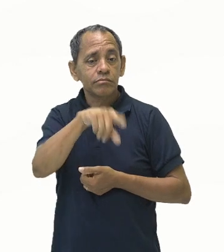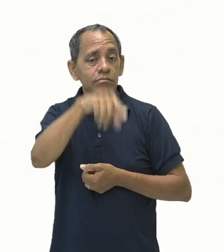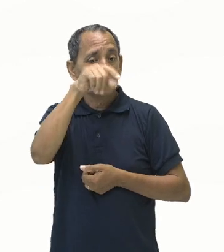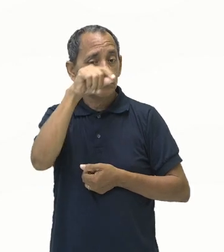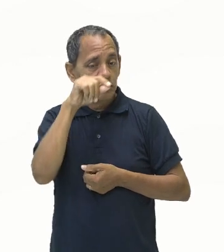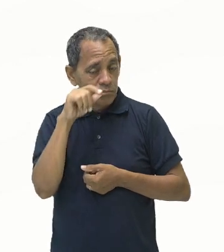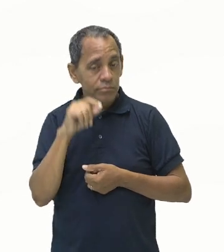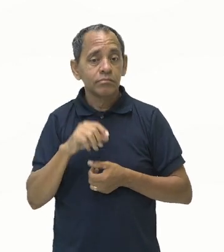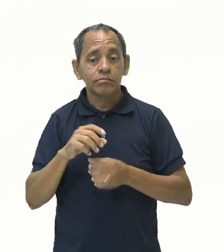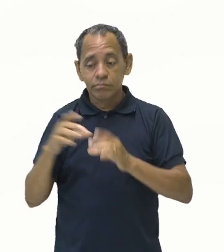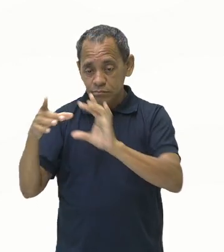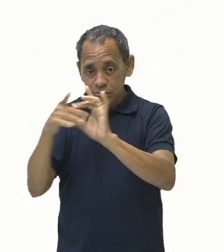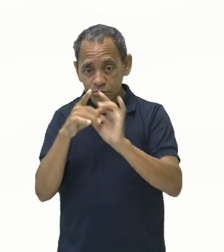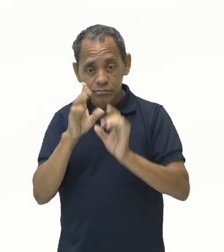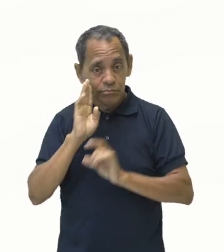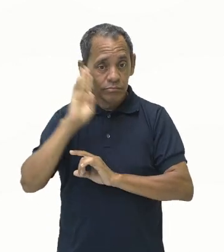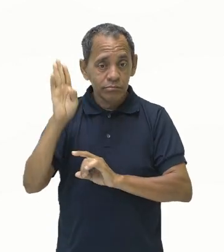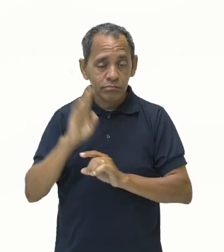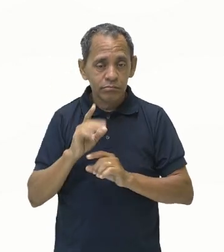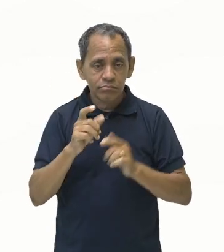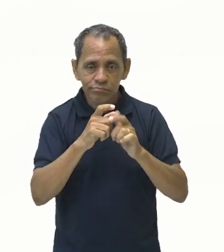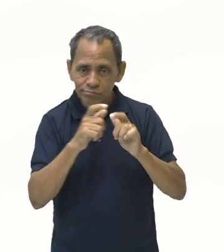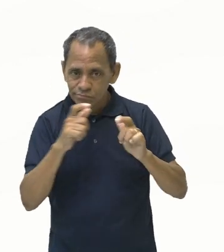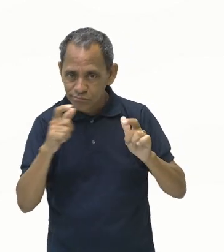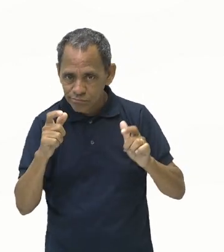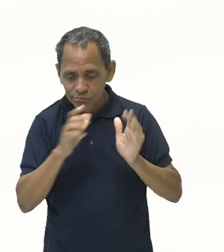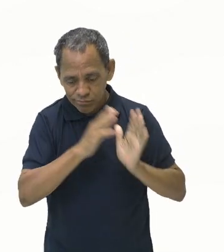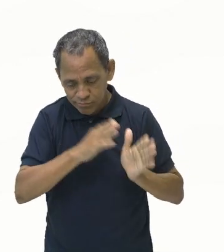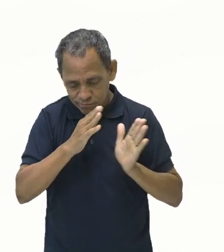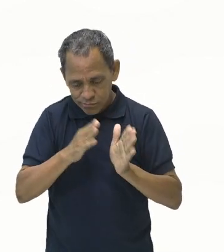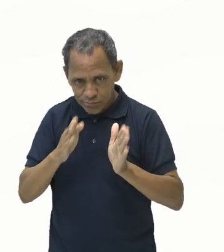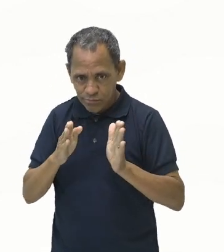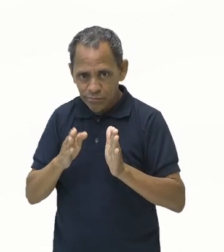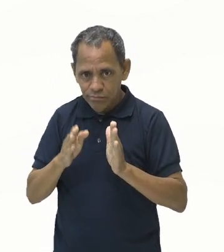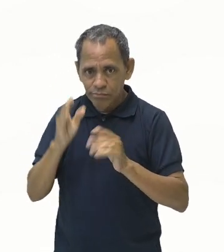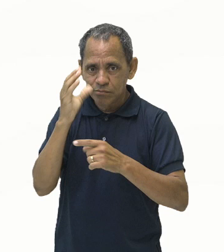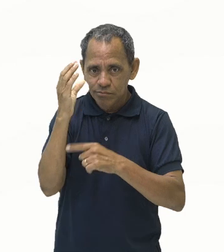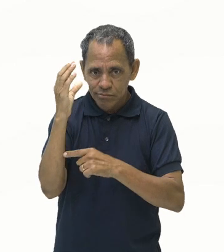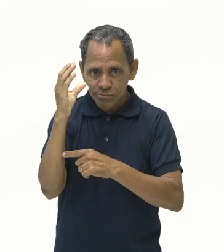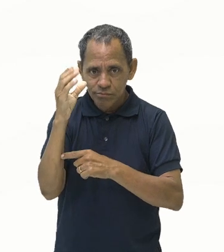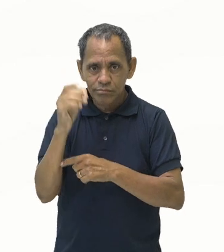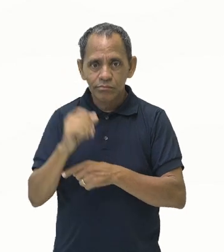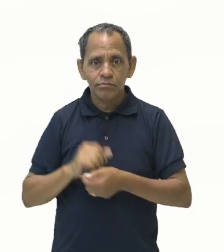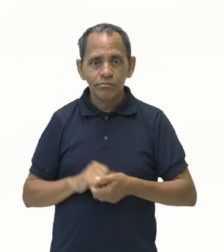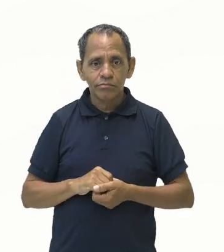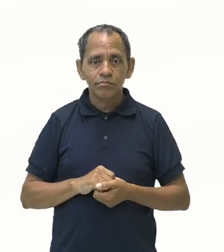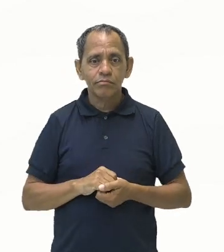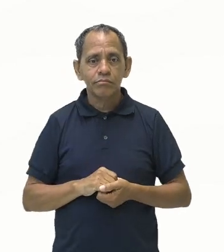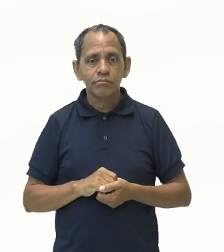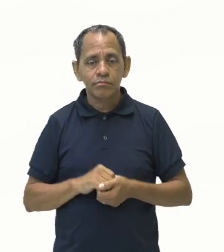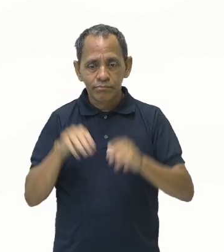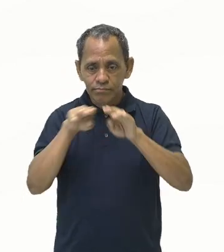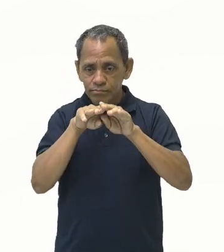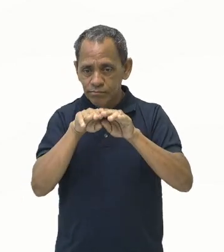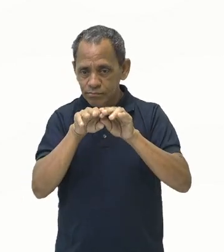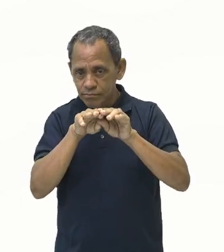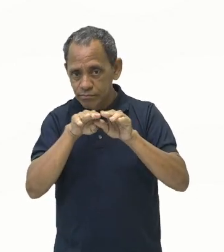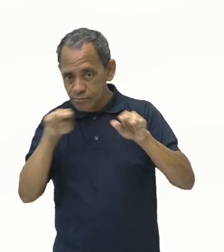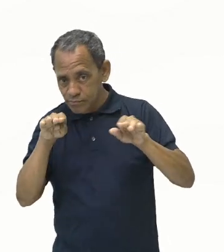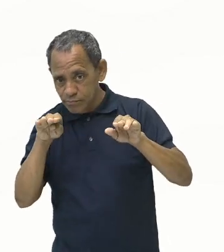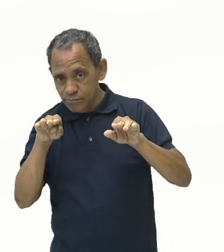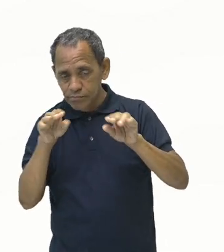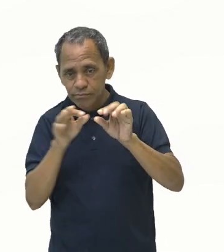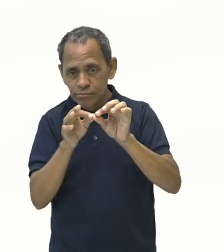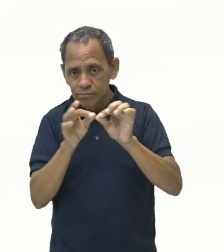principal, que é a maior sequência de carbonos, ou seja, em linha, tá? Ele pode